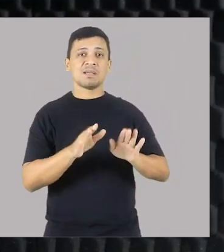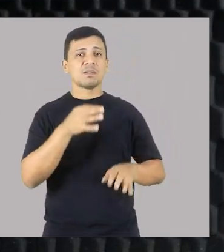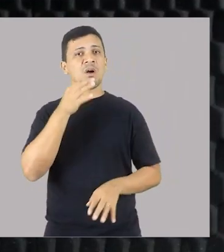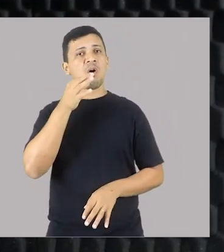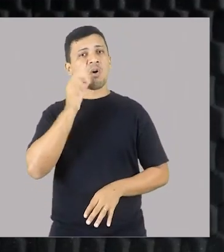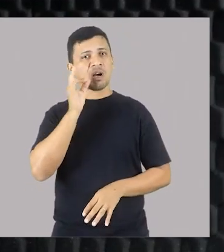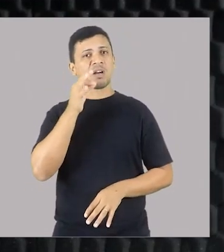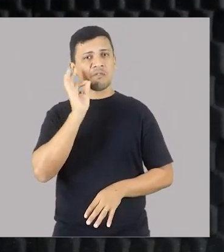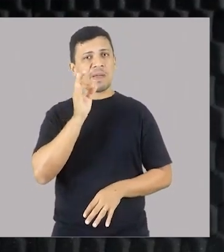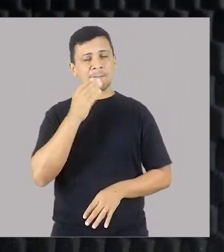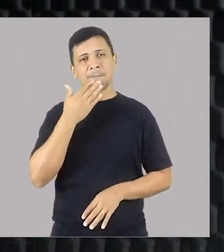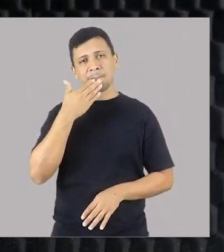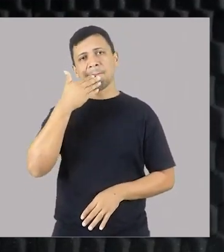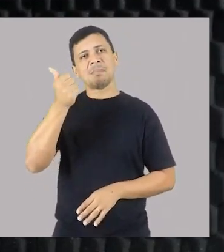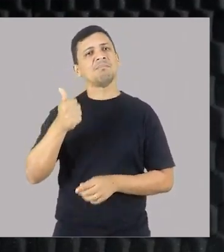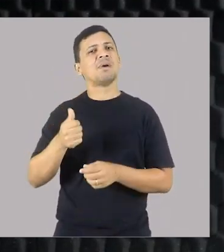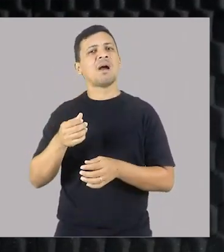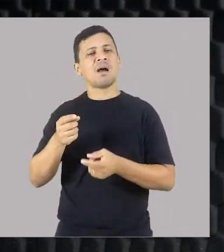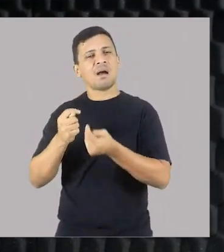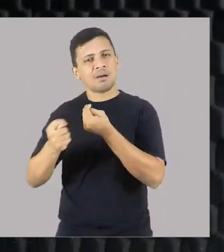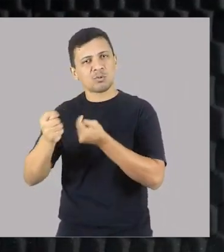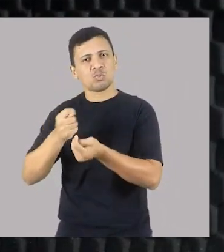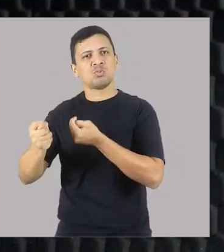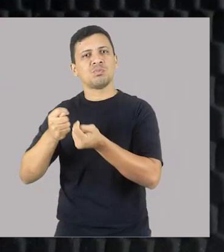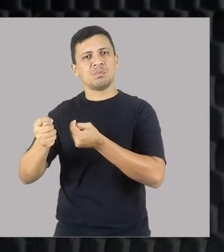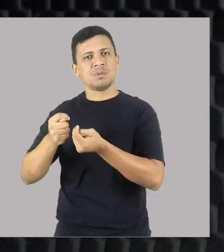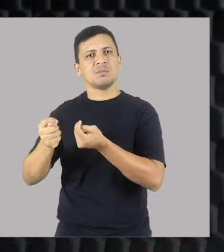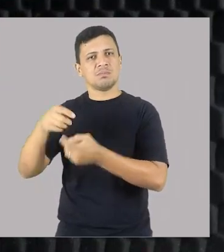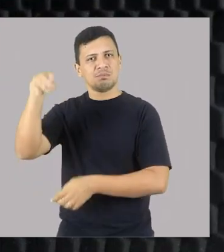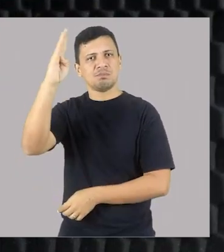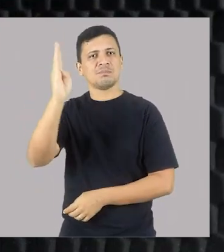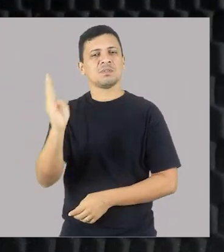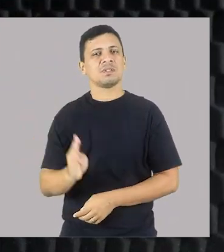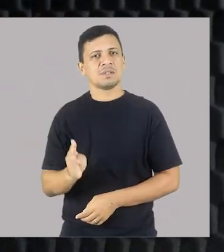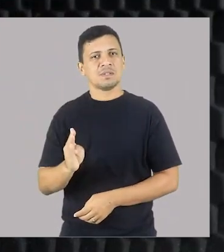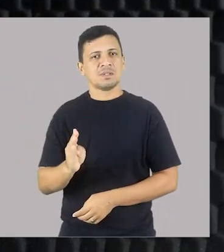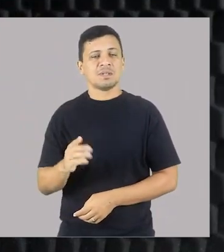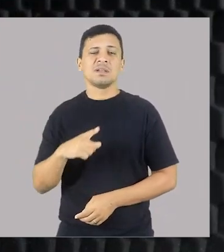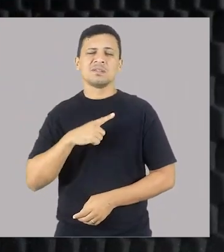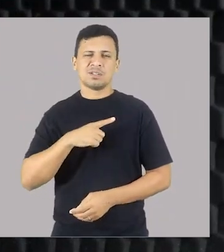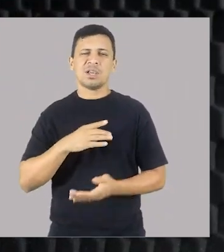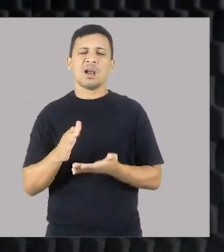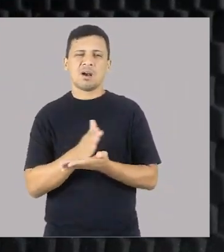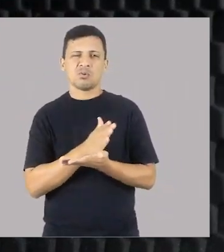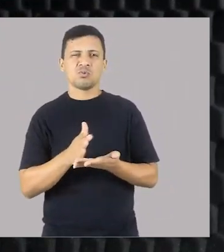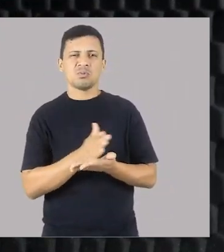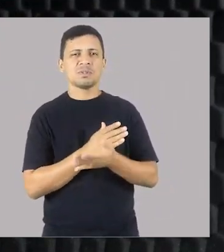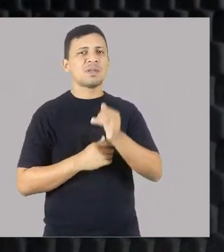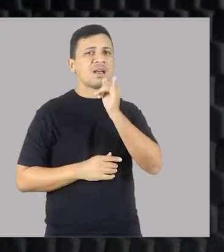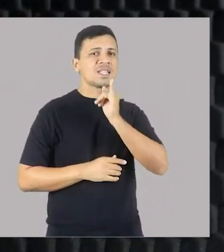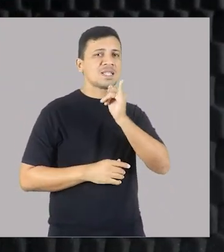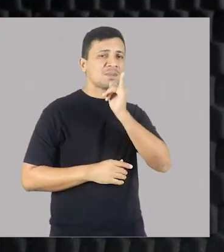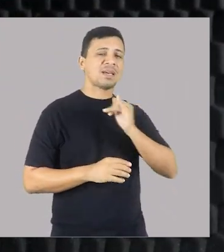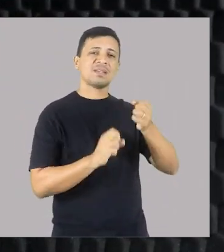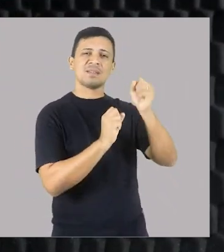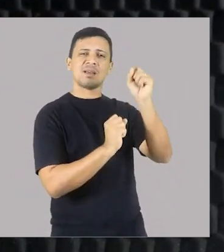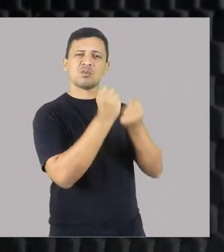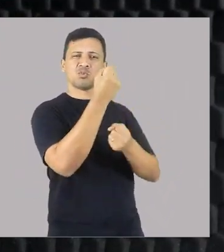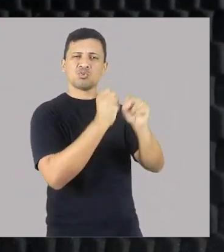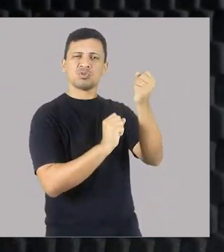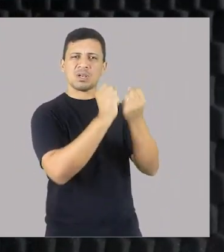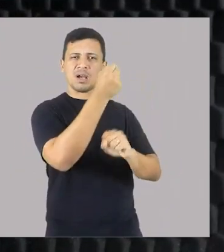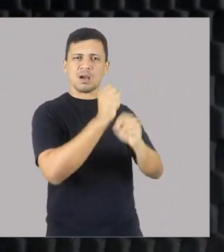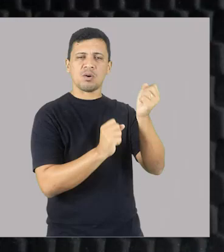equilíbrio. É evidente que o Brasil não viveu só de café. Nós tivemos também, por exemplo, uma experiência industrial